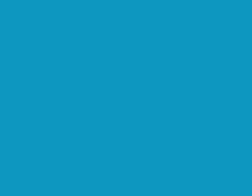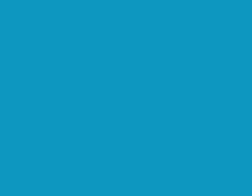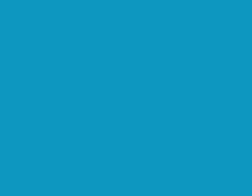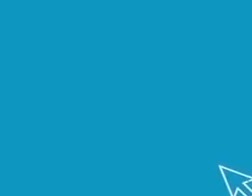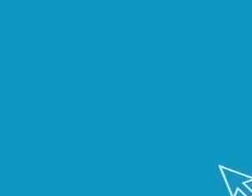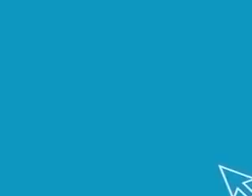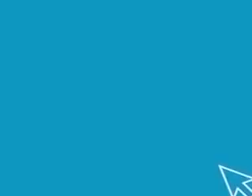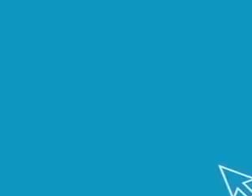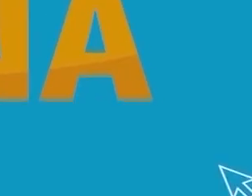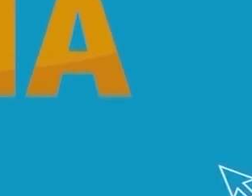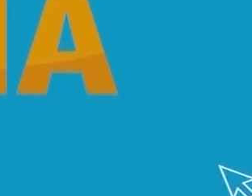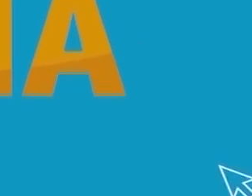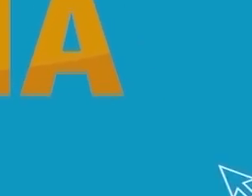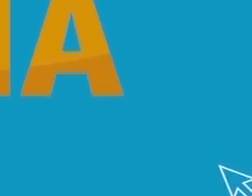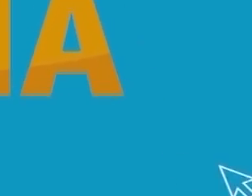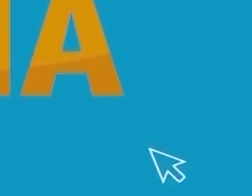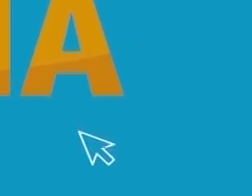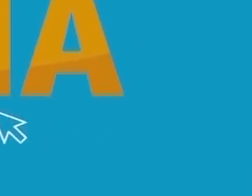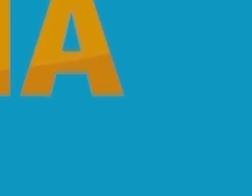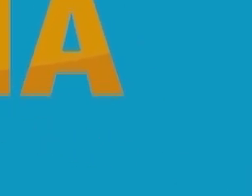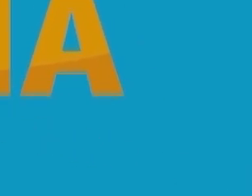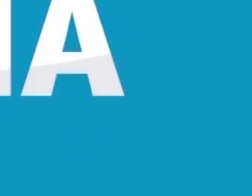E aí